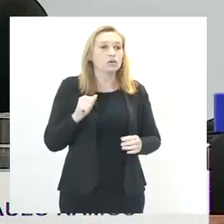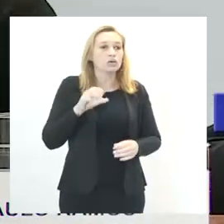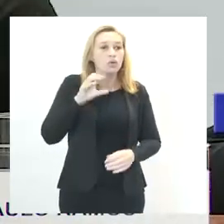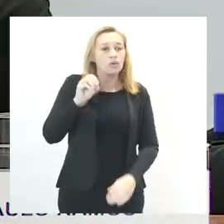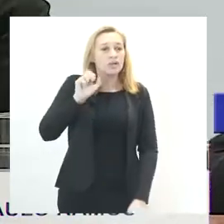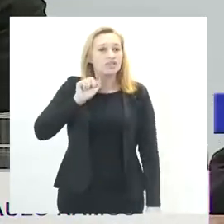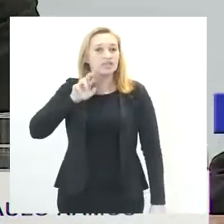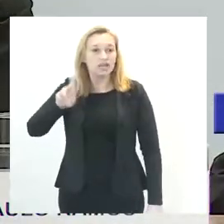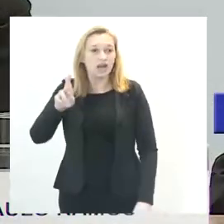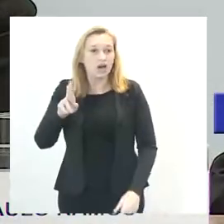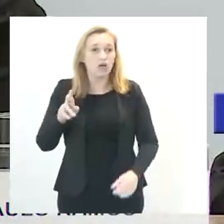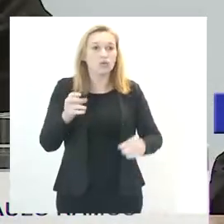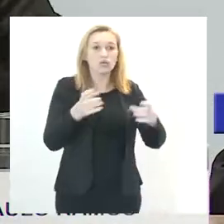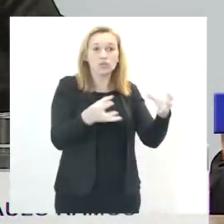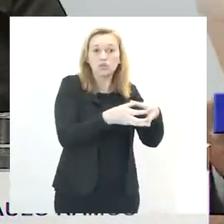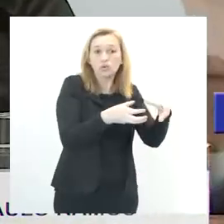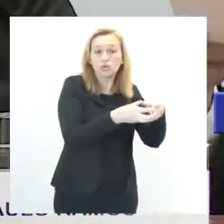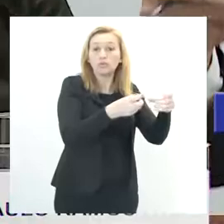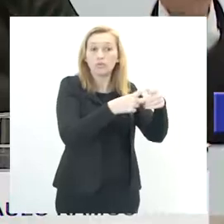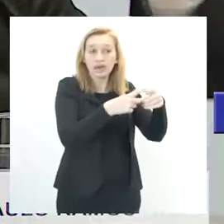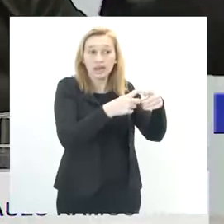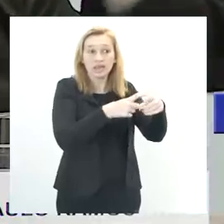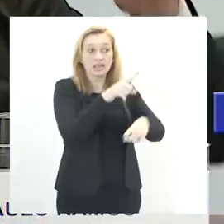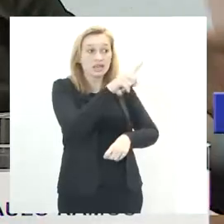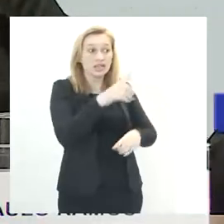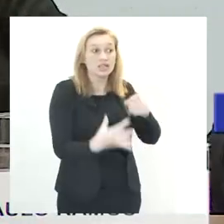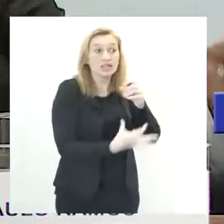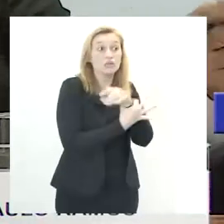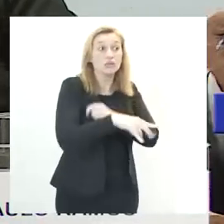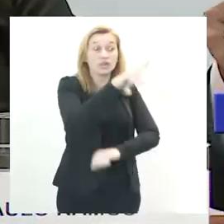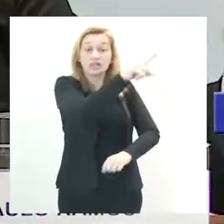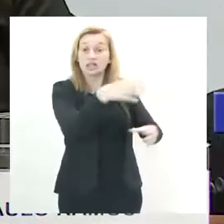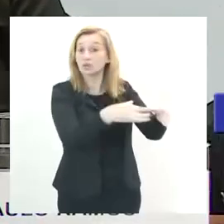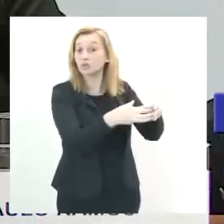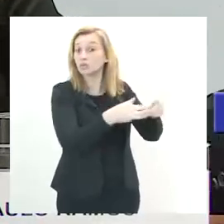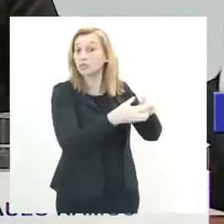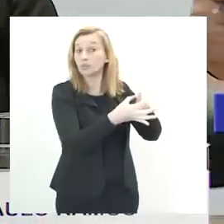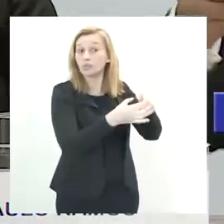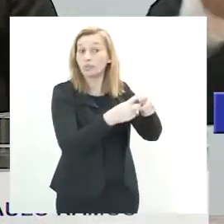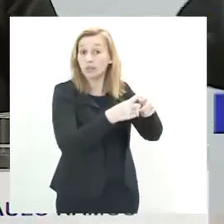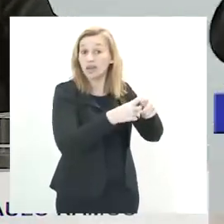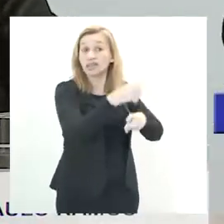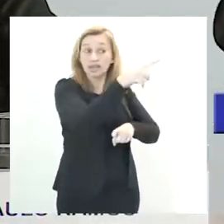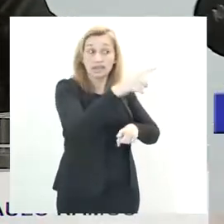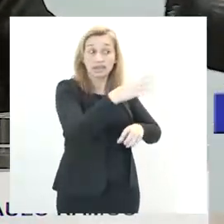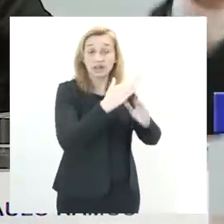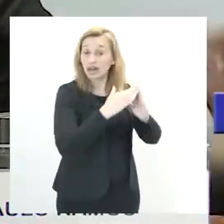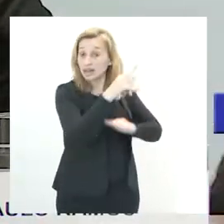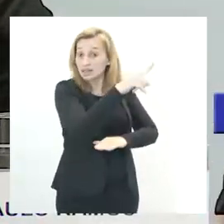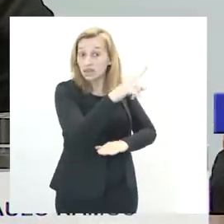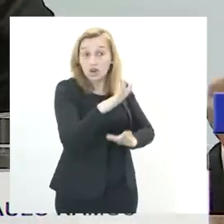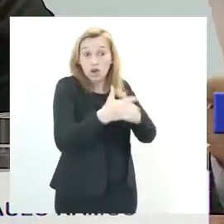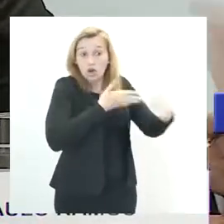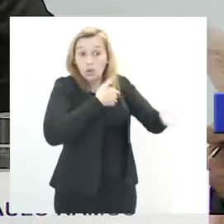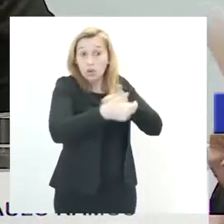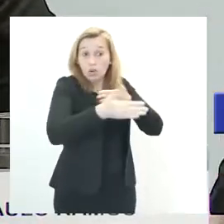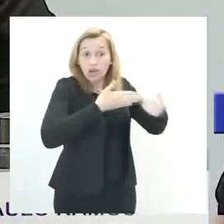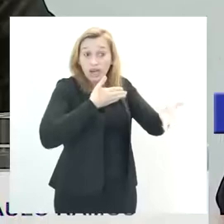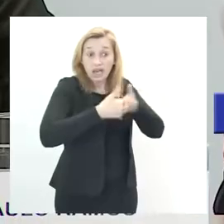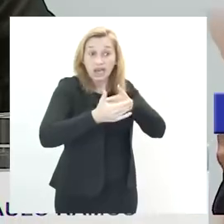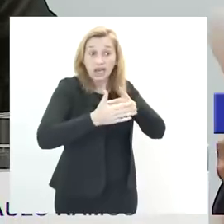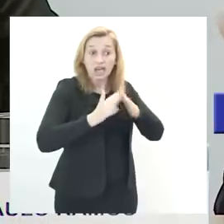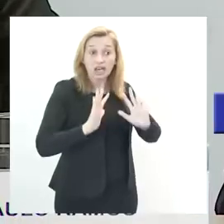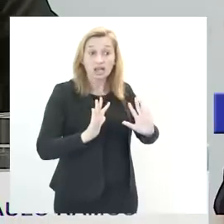departamento médico que nós estamos aqui a proteção do departamento médico qualquer evento aqui